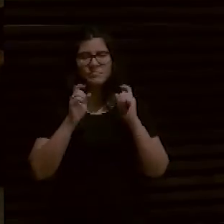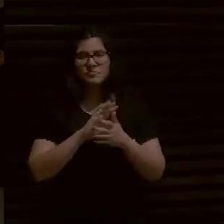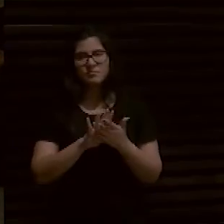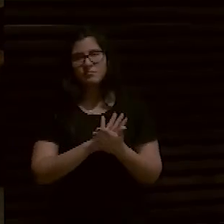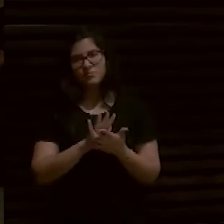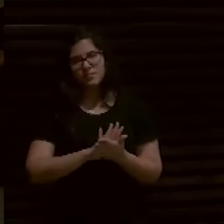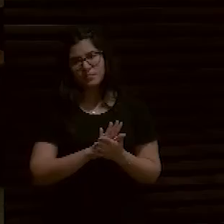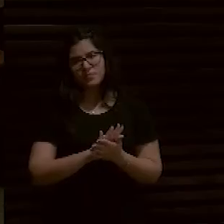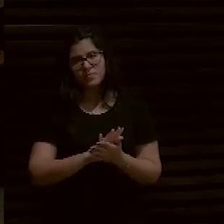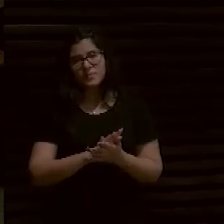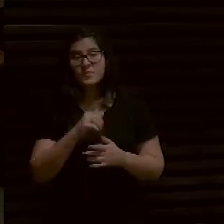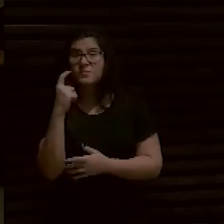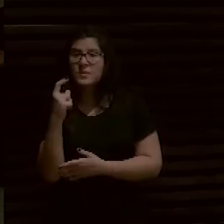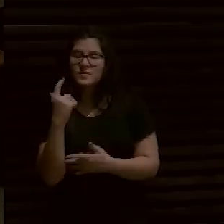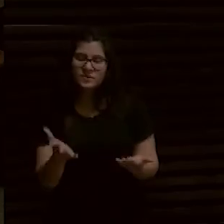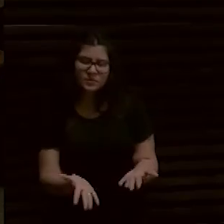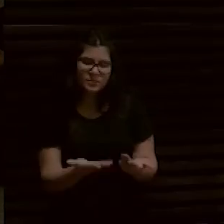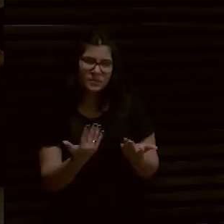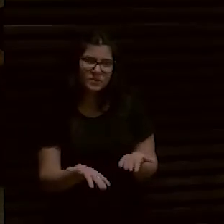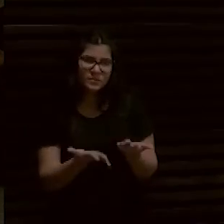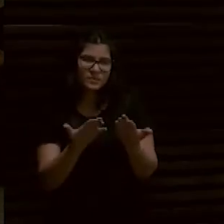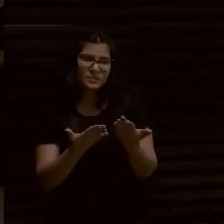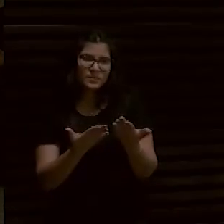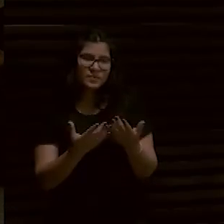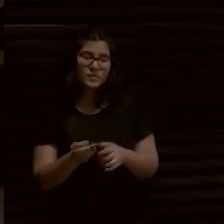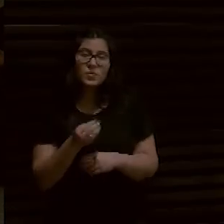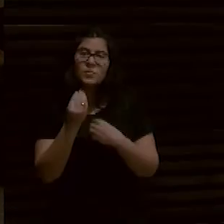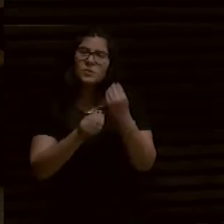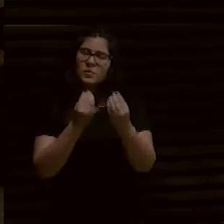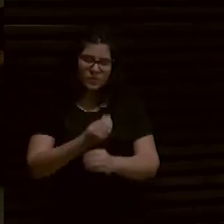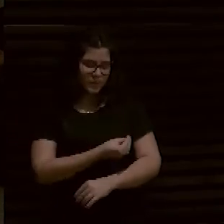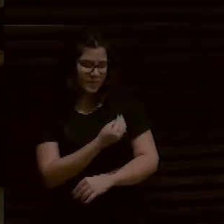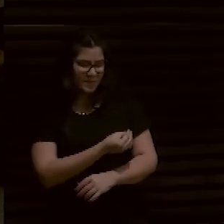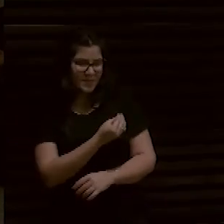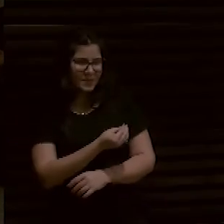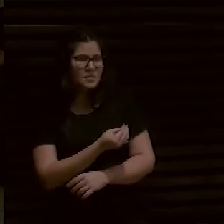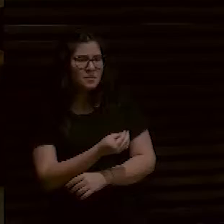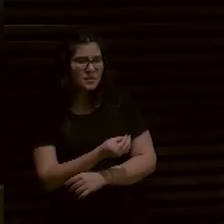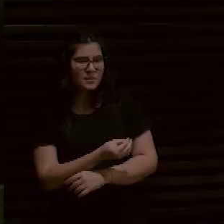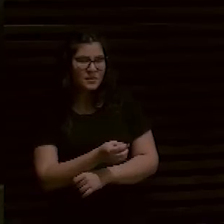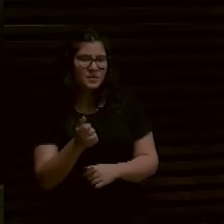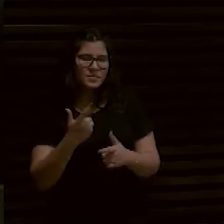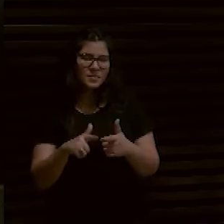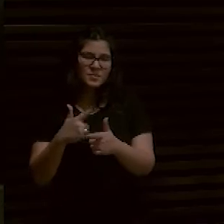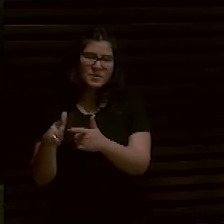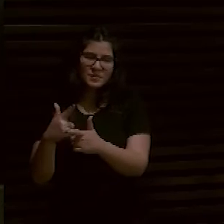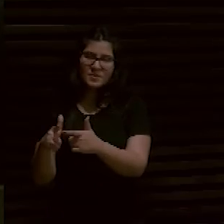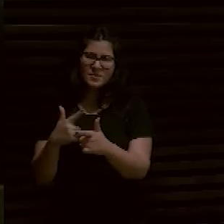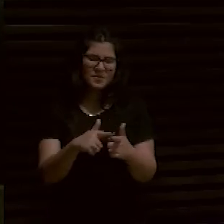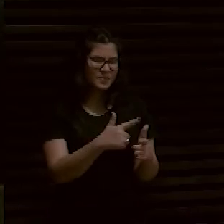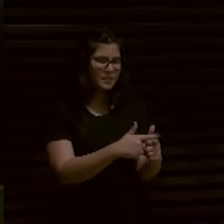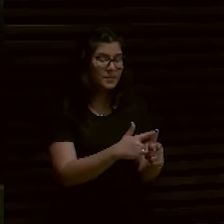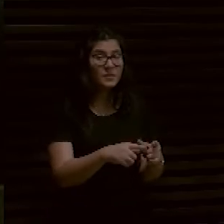Que palavra de encorajamento, meus irmãos. Como a vida nos chicoteia para lá e para cá. Mas